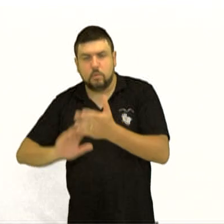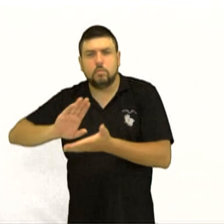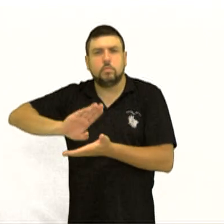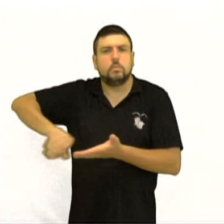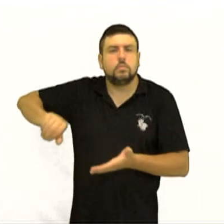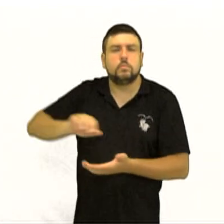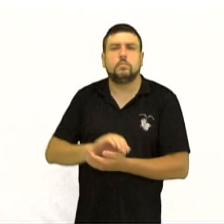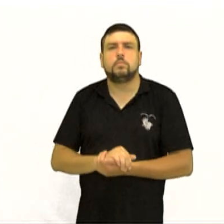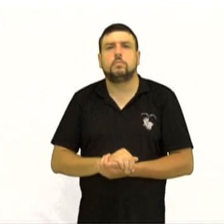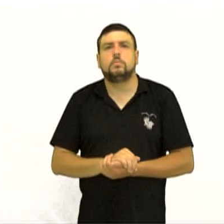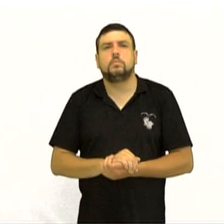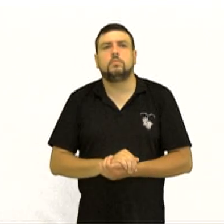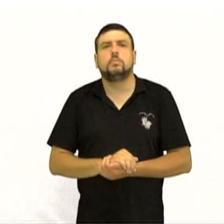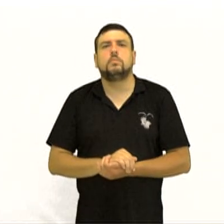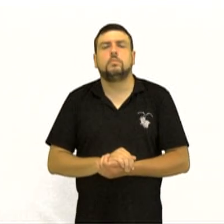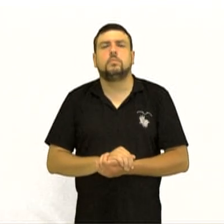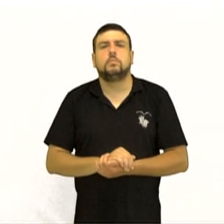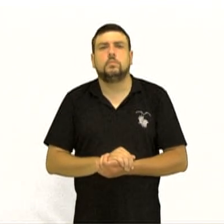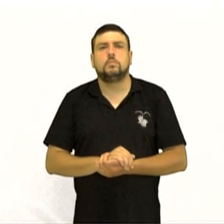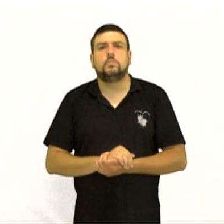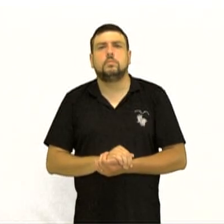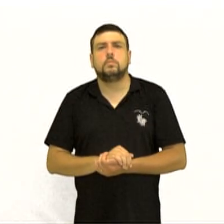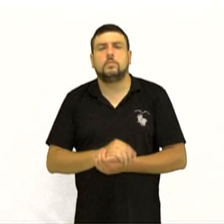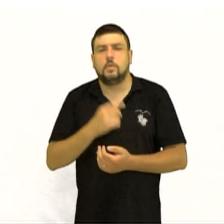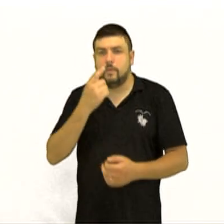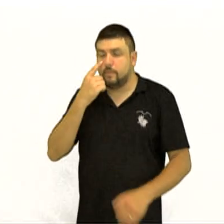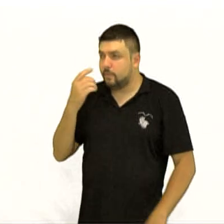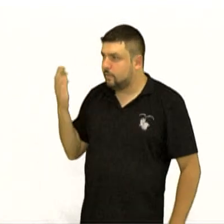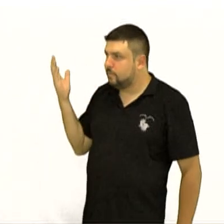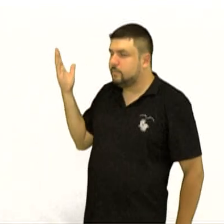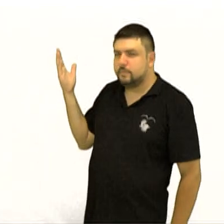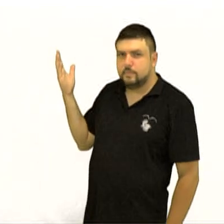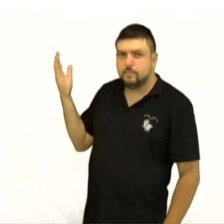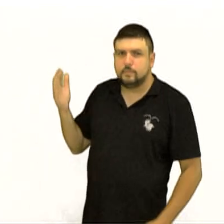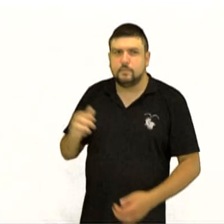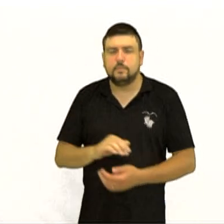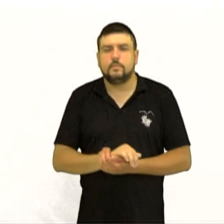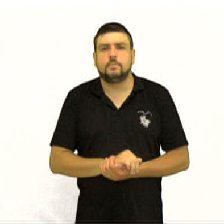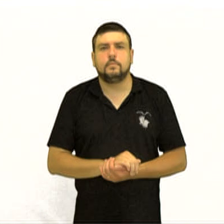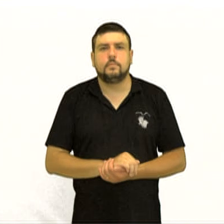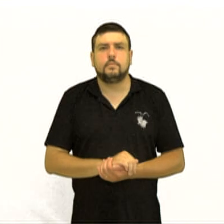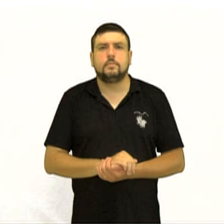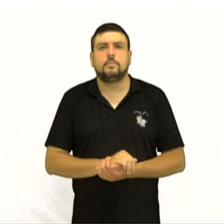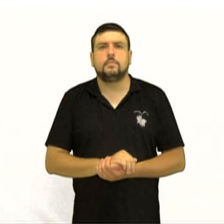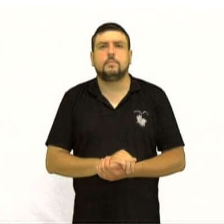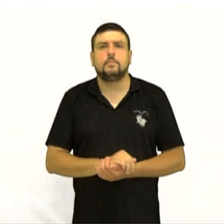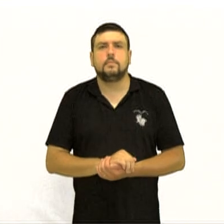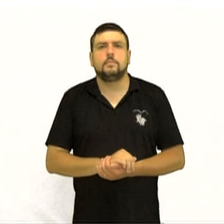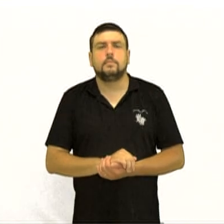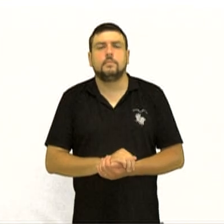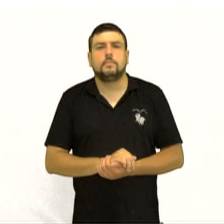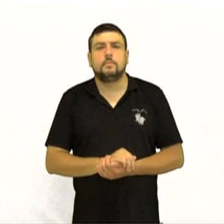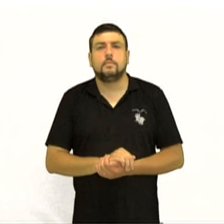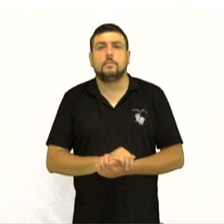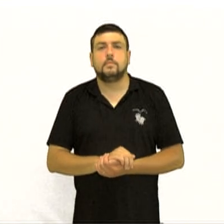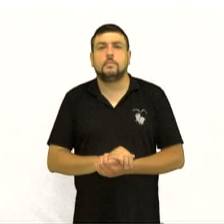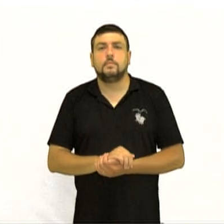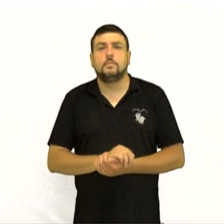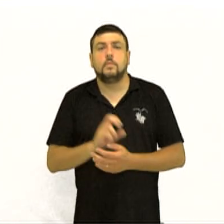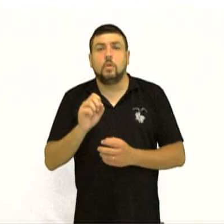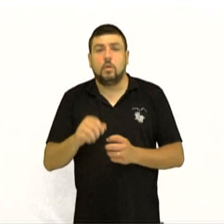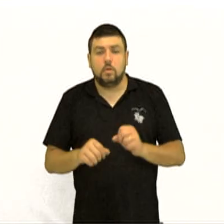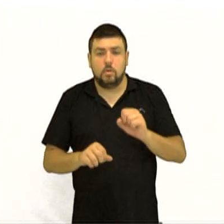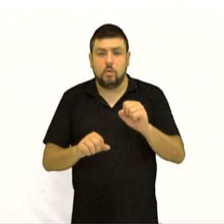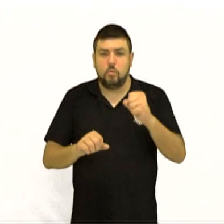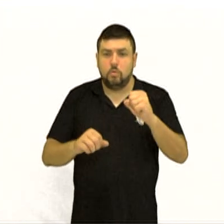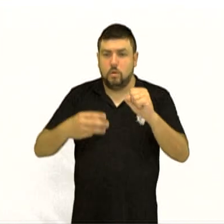embora. Falta agora o 8. Então, pega o 8 e faz de novo a pergunta. 8 é maior ou igual a 5? Opa, é maior que